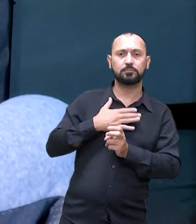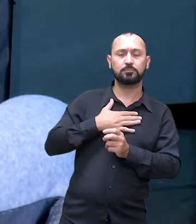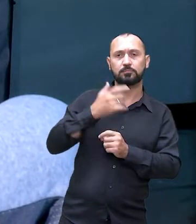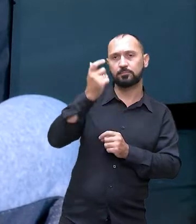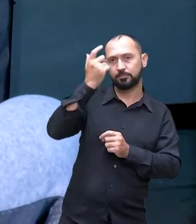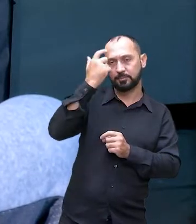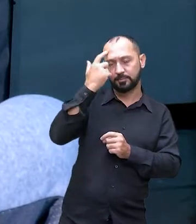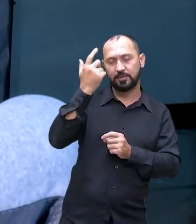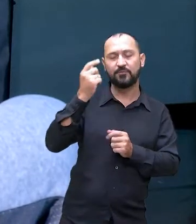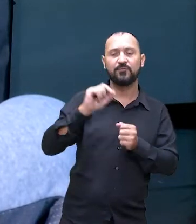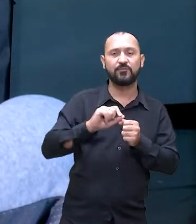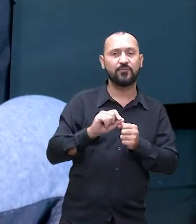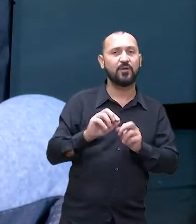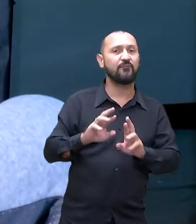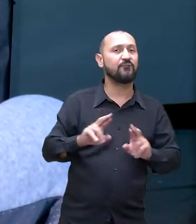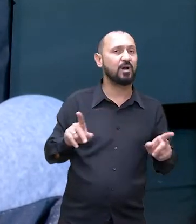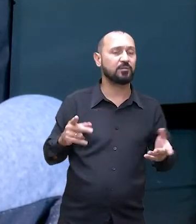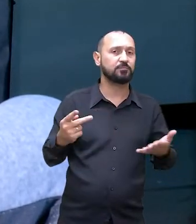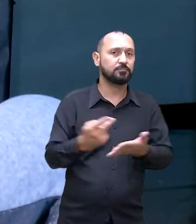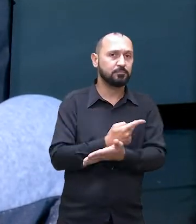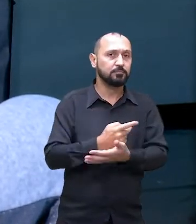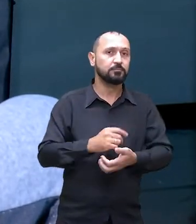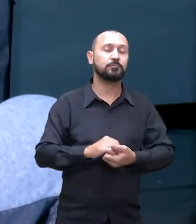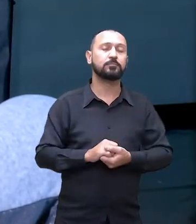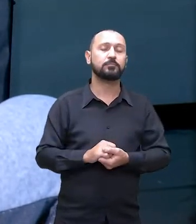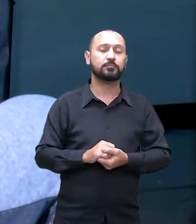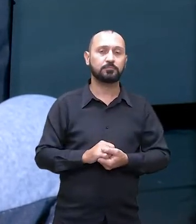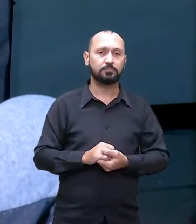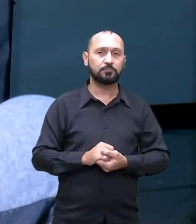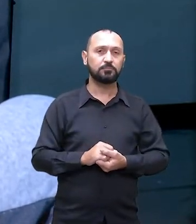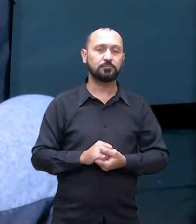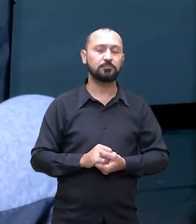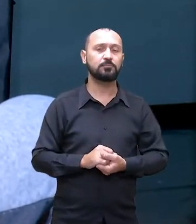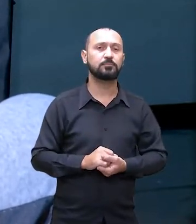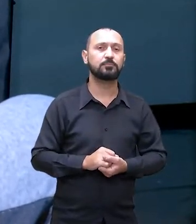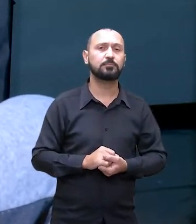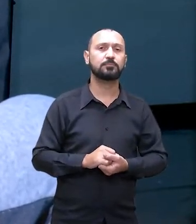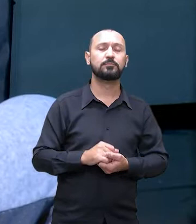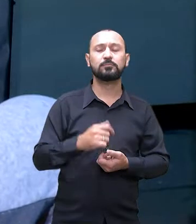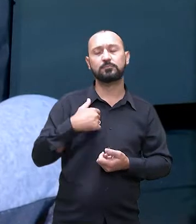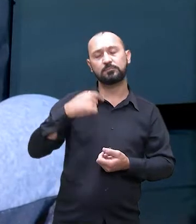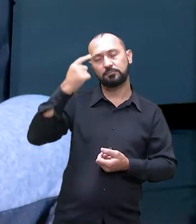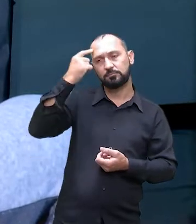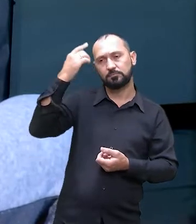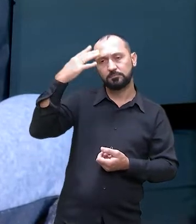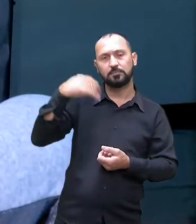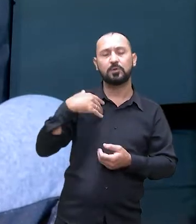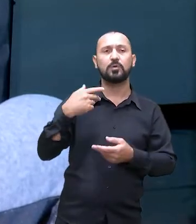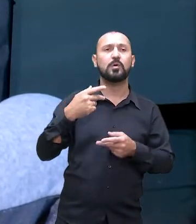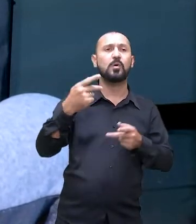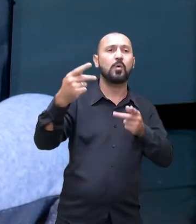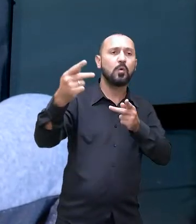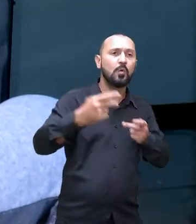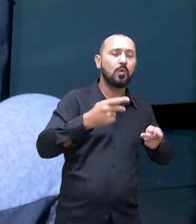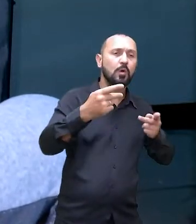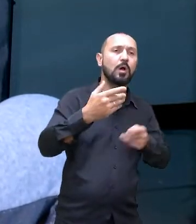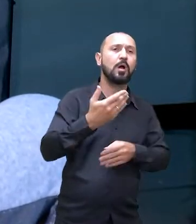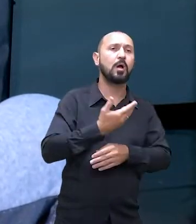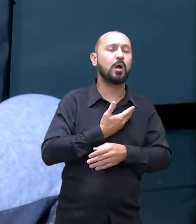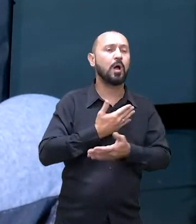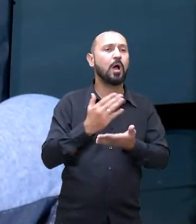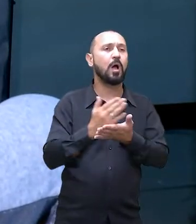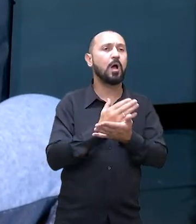pensar e o meu fazer estava completamente equivocado. E eu chego com essa ideia e convido algumas pessoas, Romano